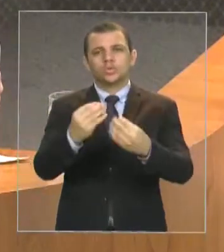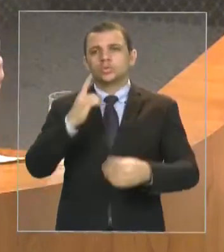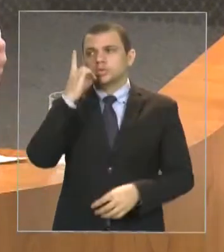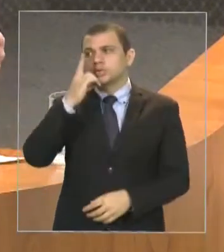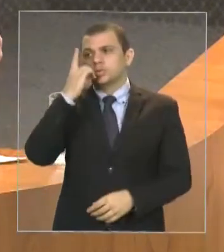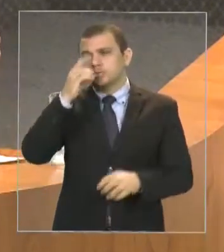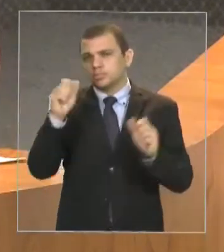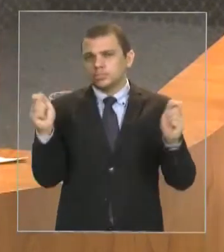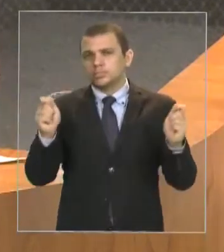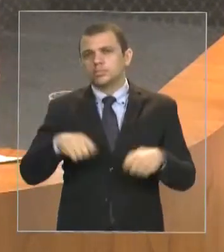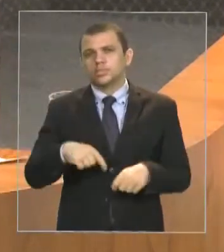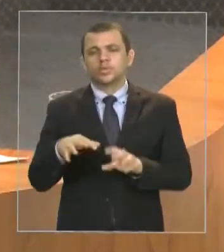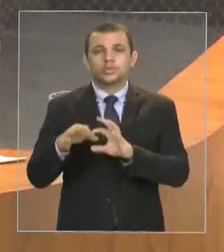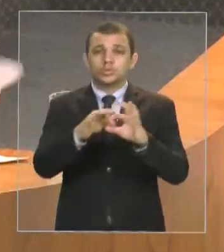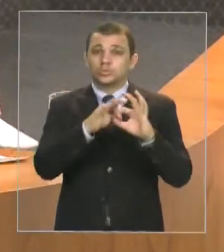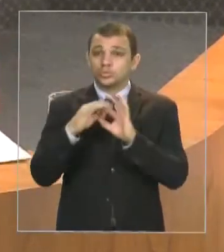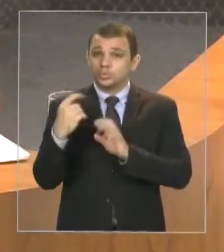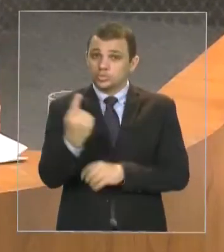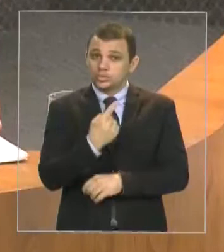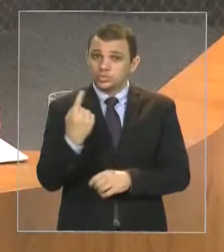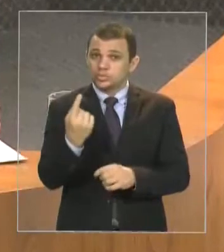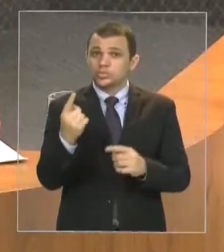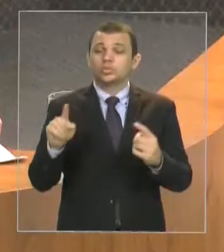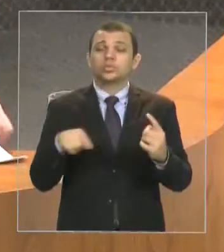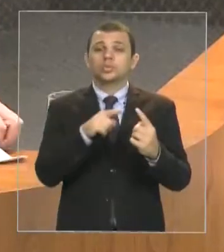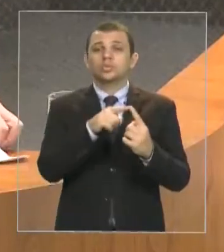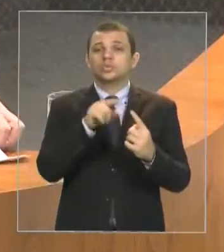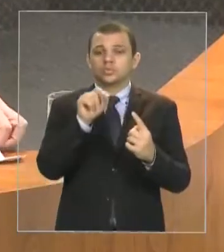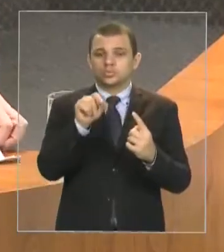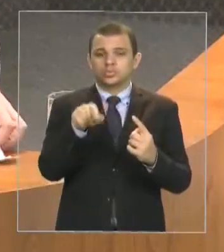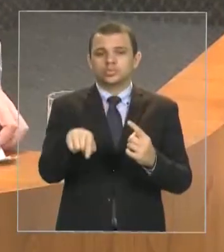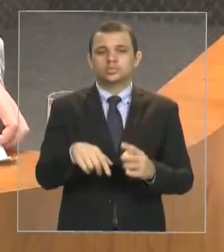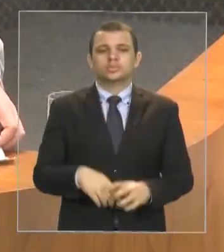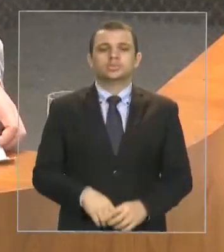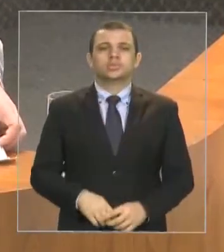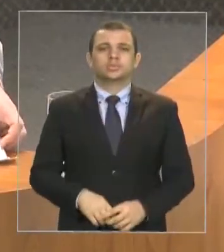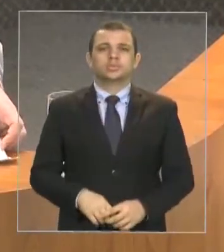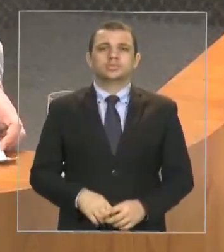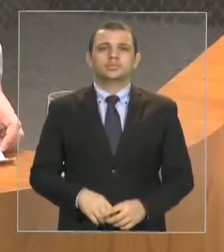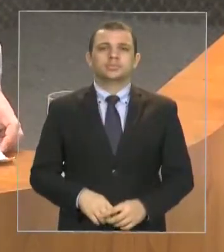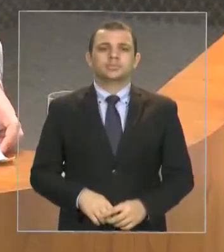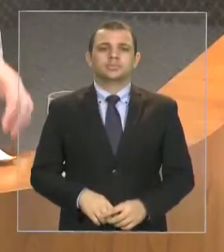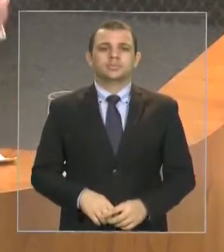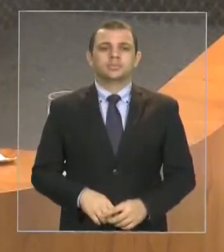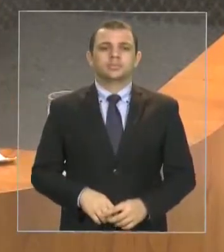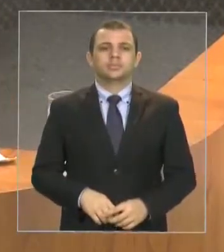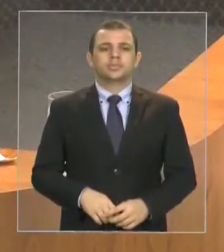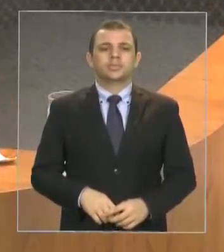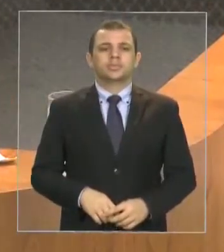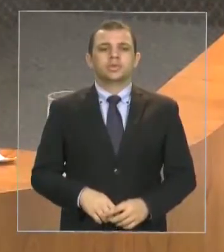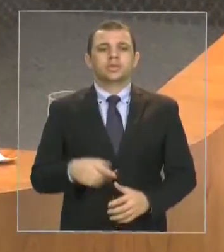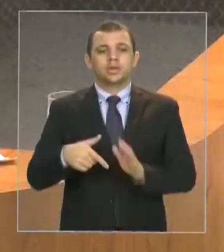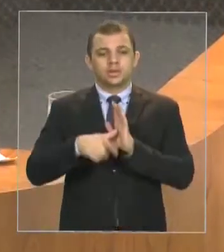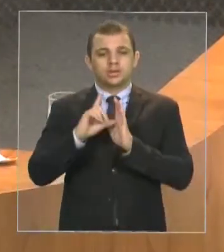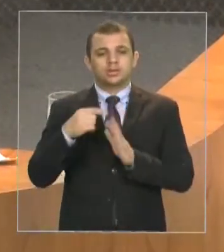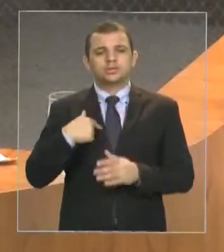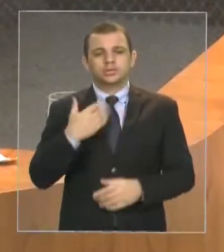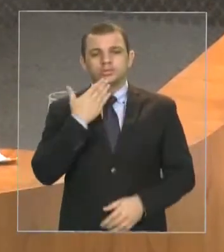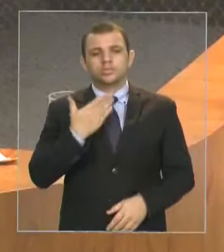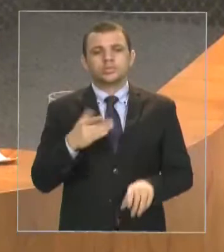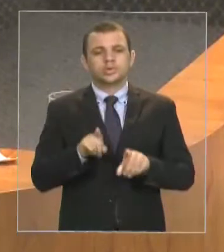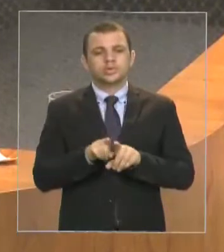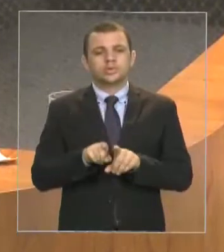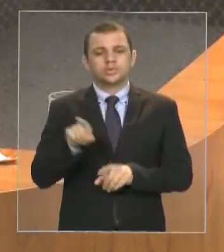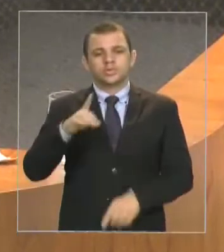a se unirem em prol dessa ação. Aqui, mais cedo, fiz, inclusive, um apelo ao